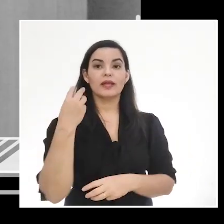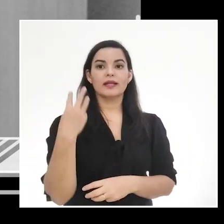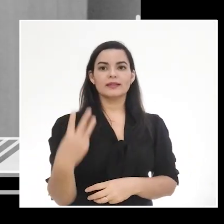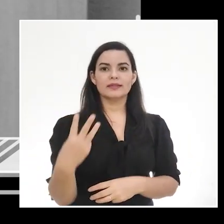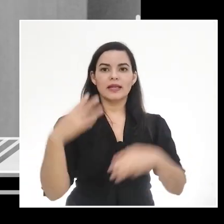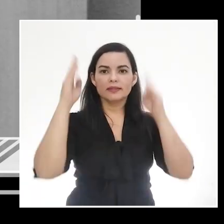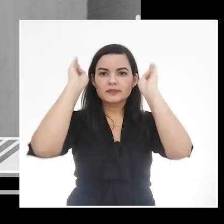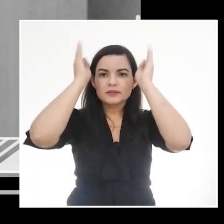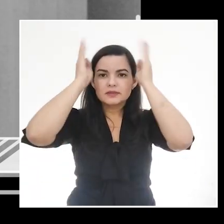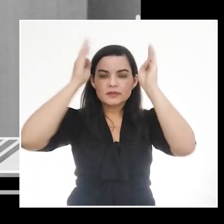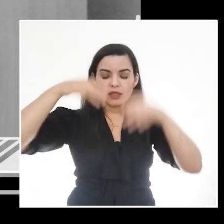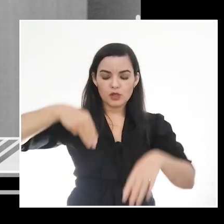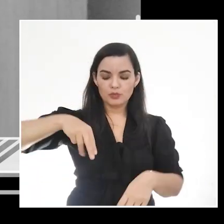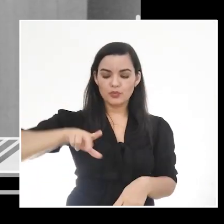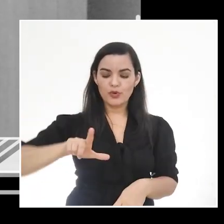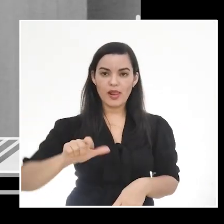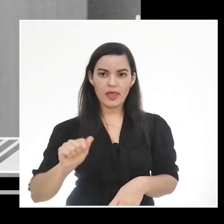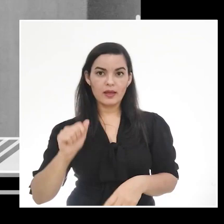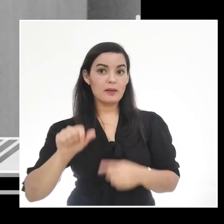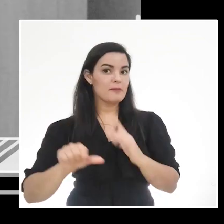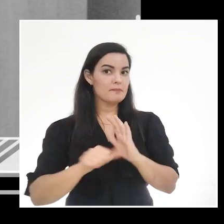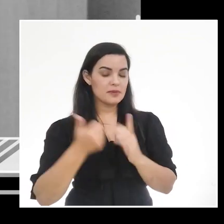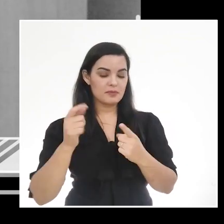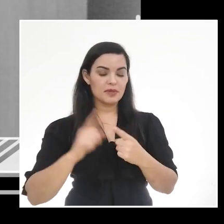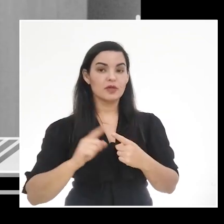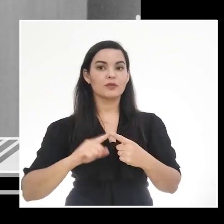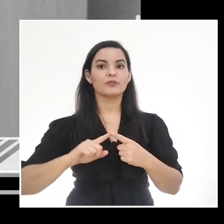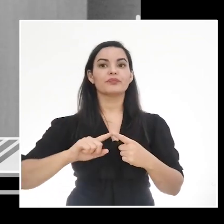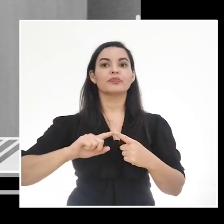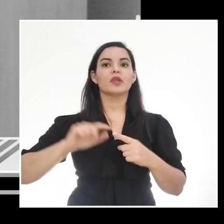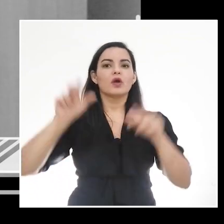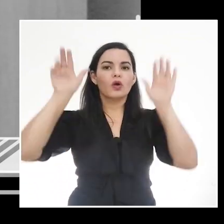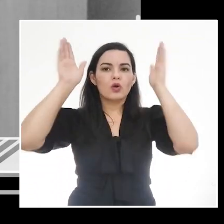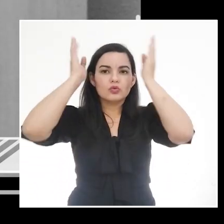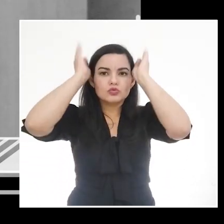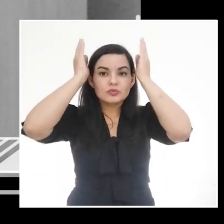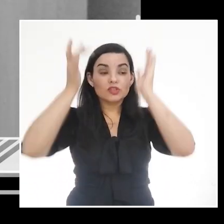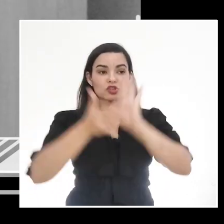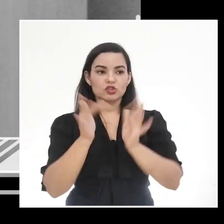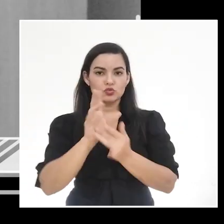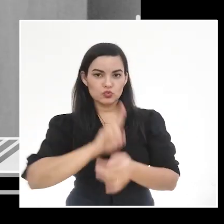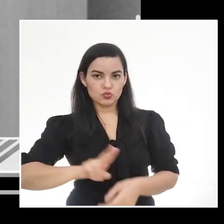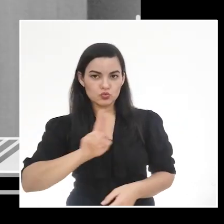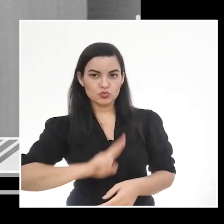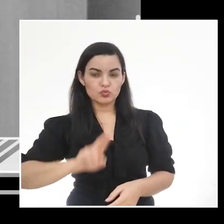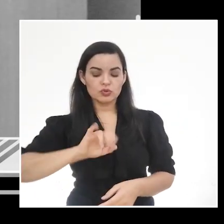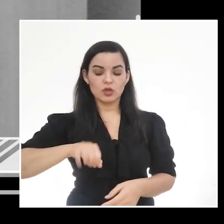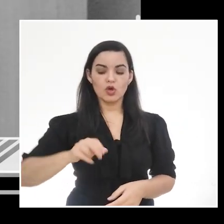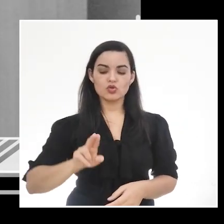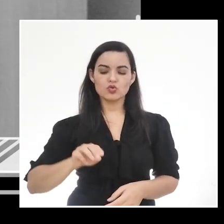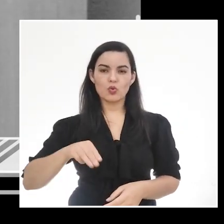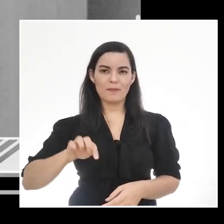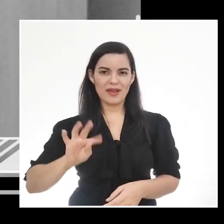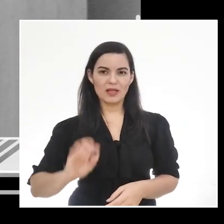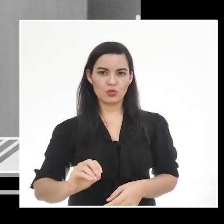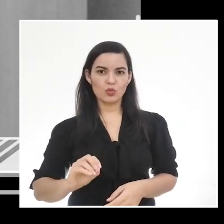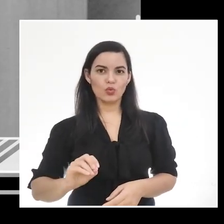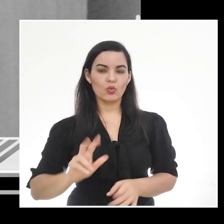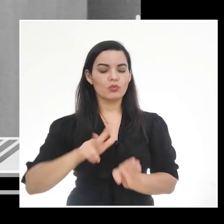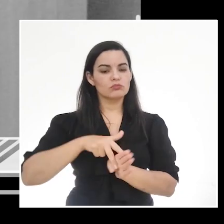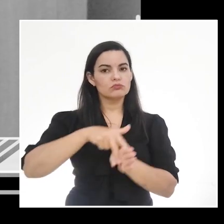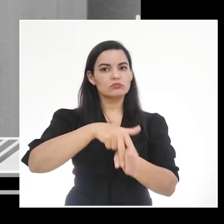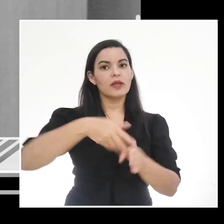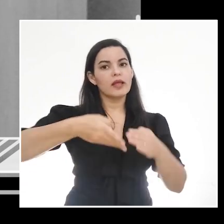as três mulas, o jumentinho que Jesus usou para entrar em